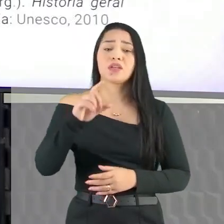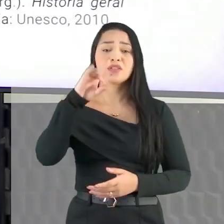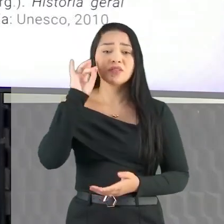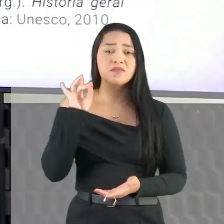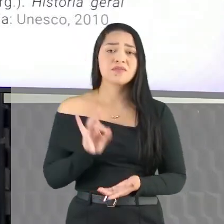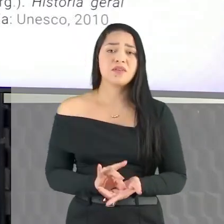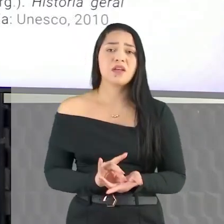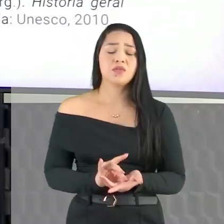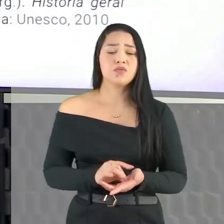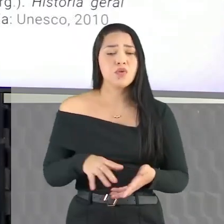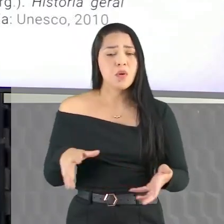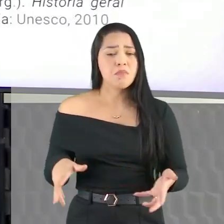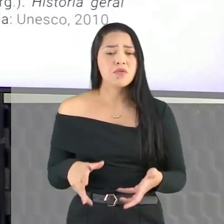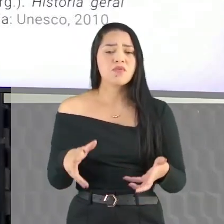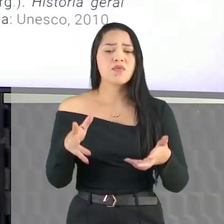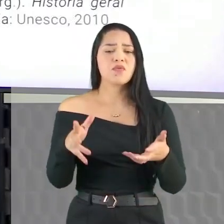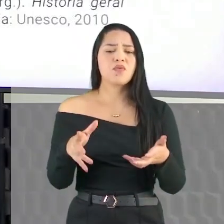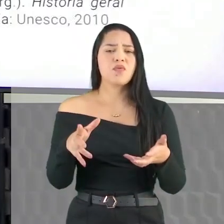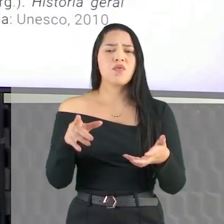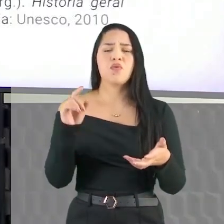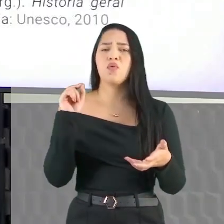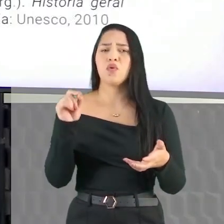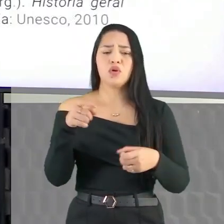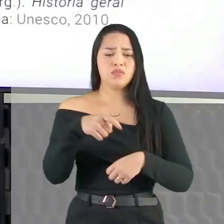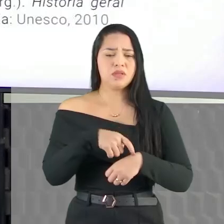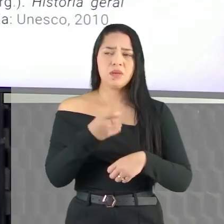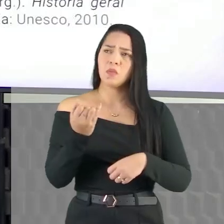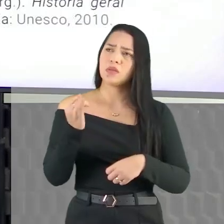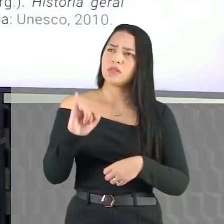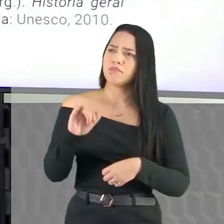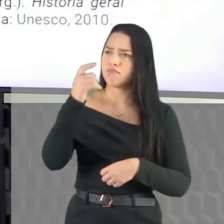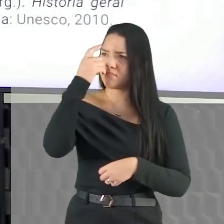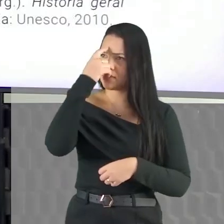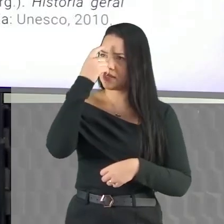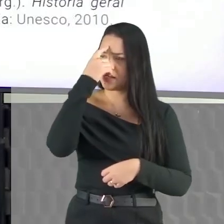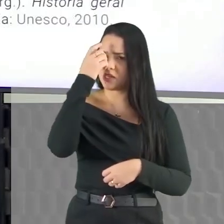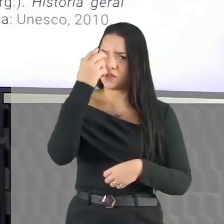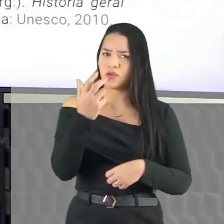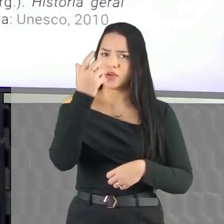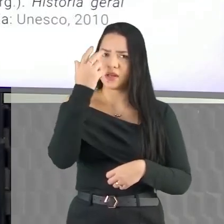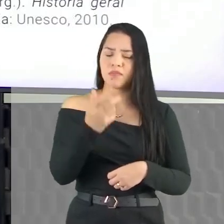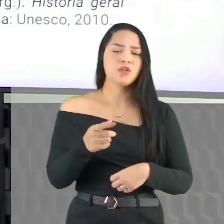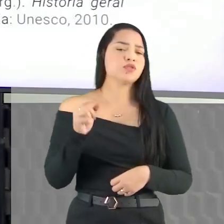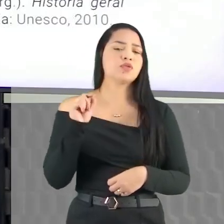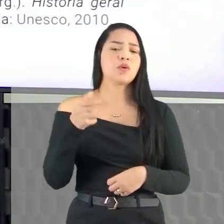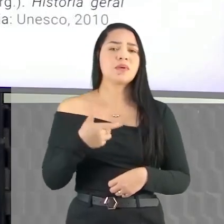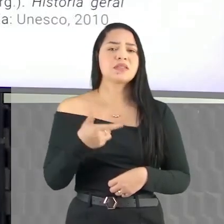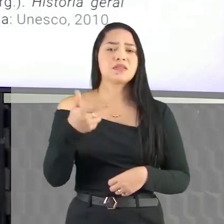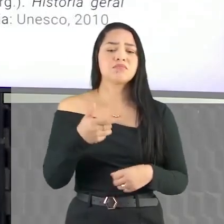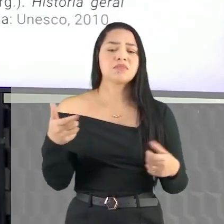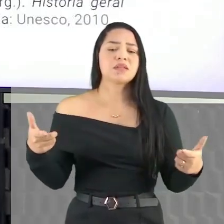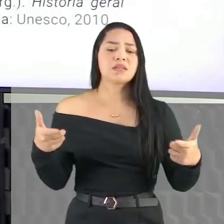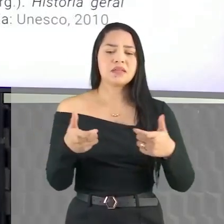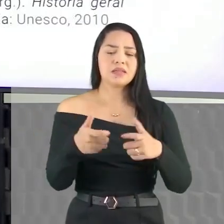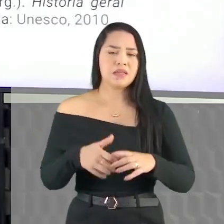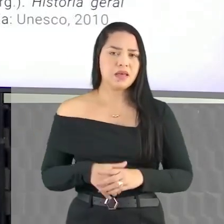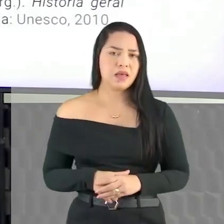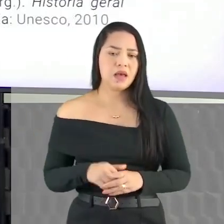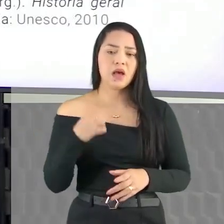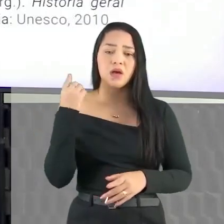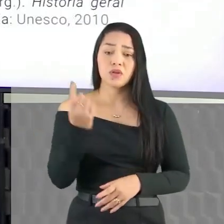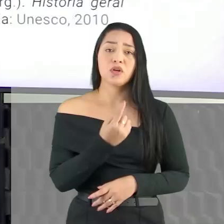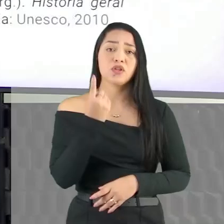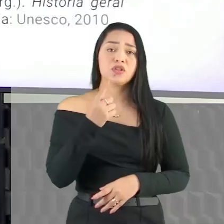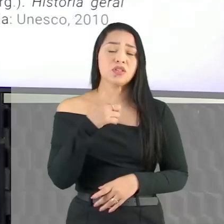que provocou, em pouco tempo, se nós formos pensar historicamente, né, uma segunda grande guerra. Porque nós tivemos